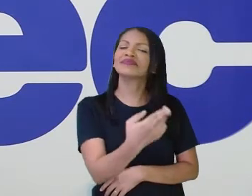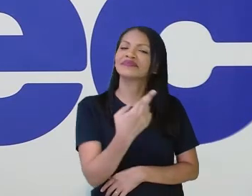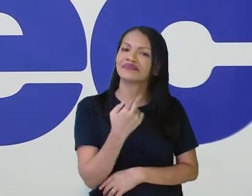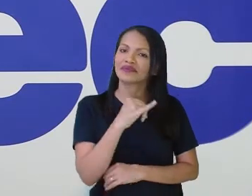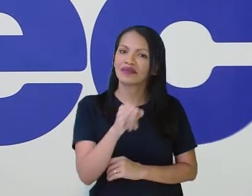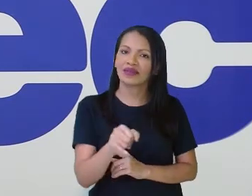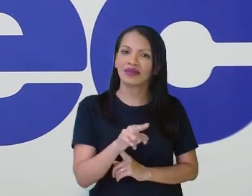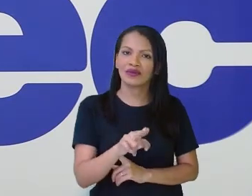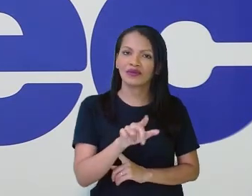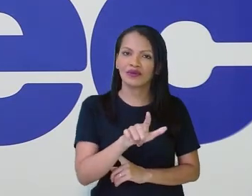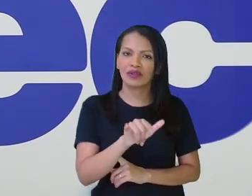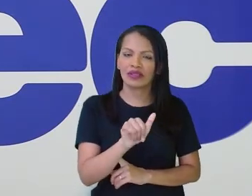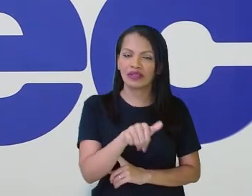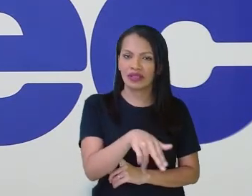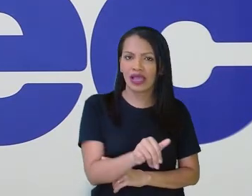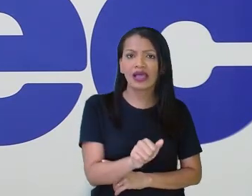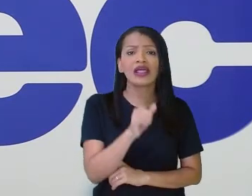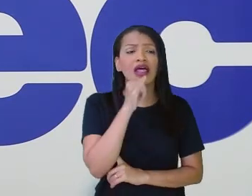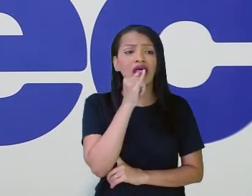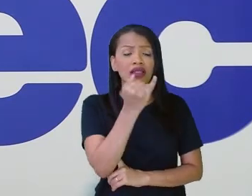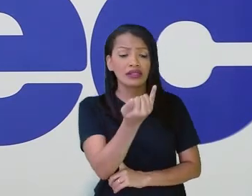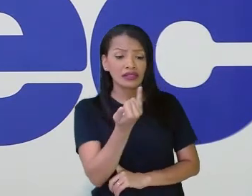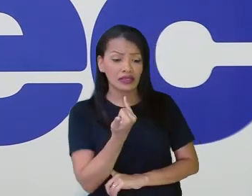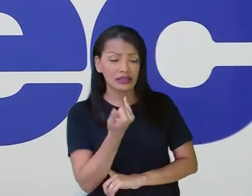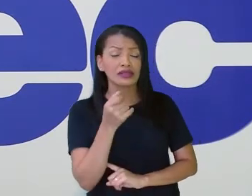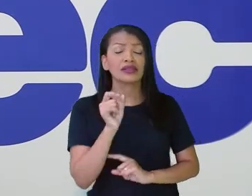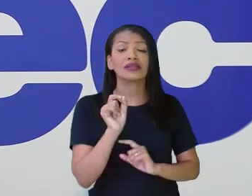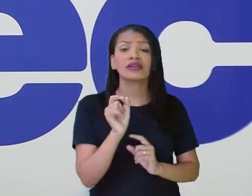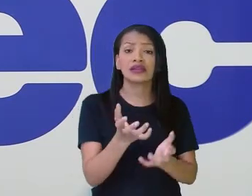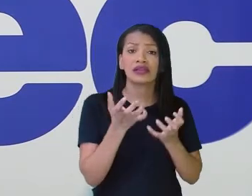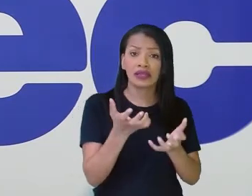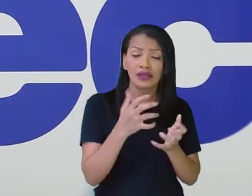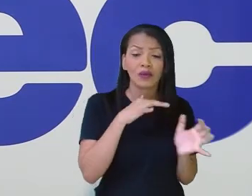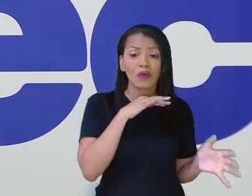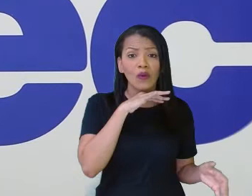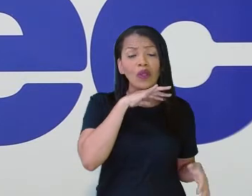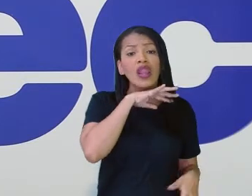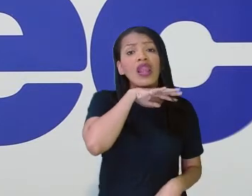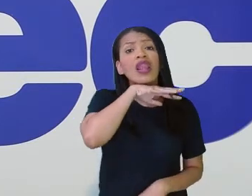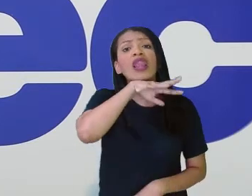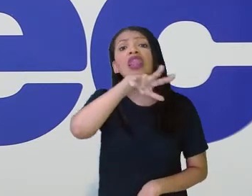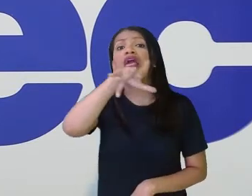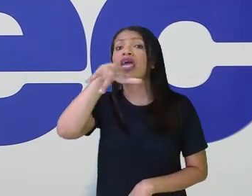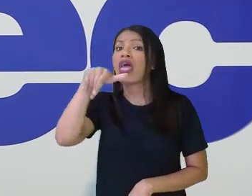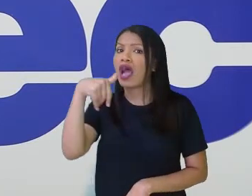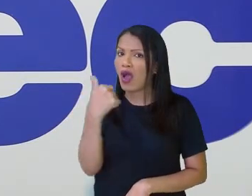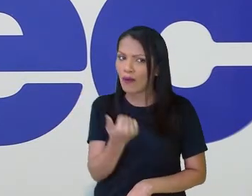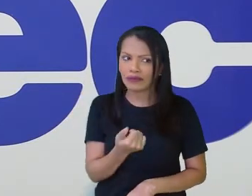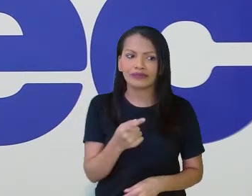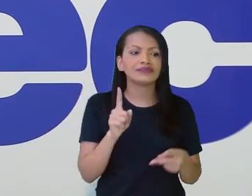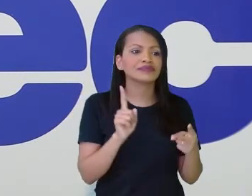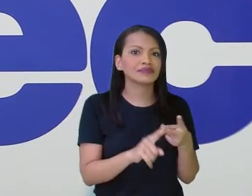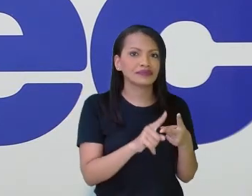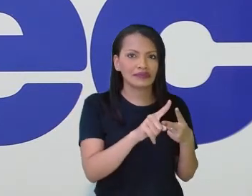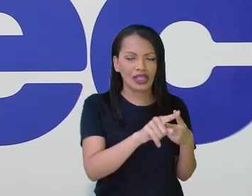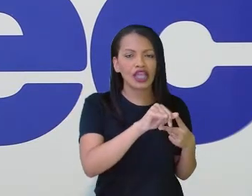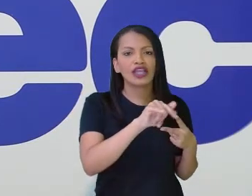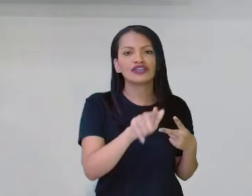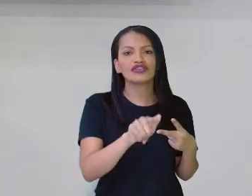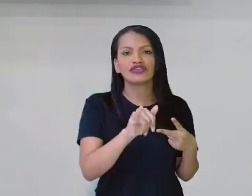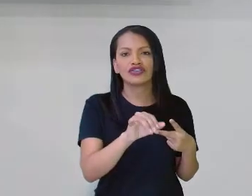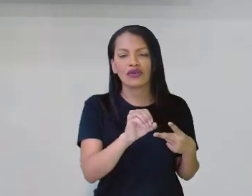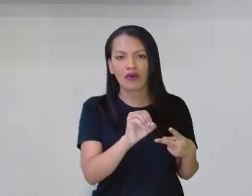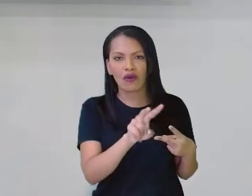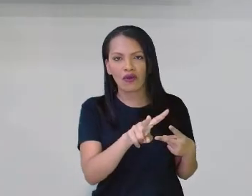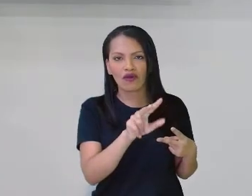disse que queria o leão. Leão é um tema bom. E a Giovana disse que queria cachorro. E aí a gente vai seguindo aí,